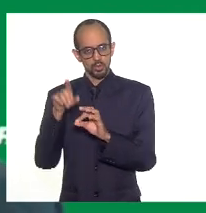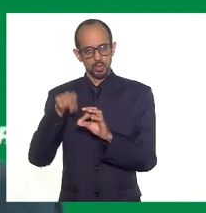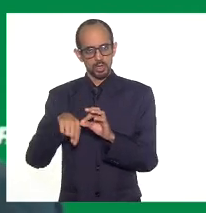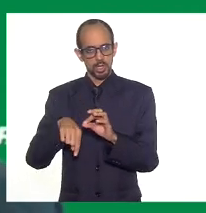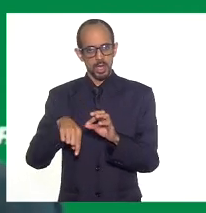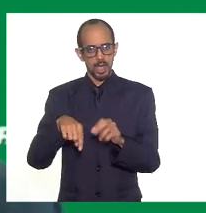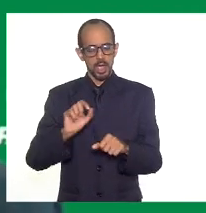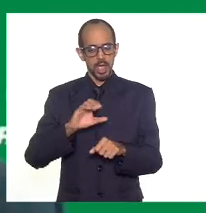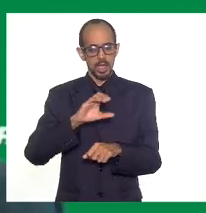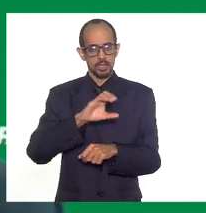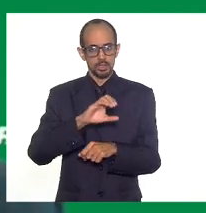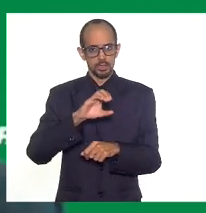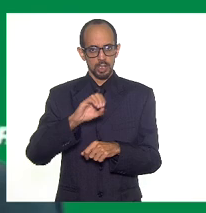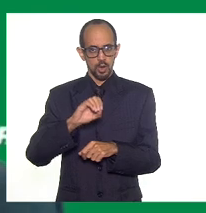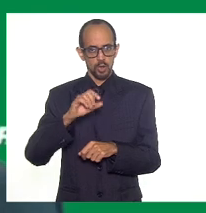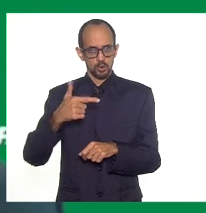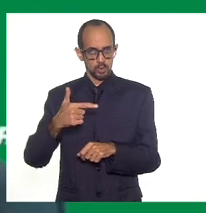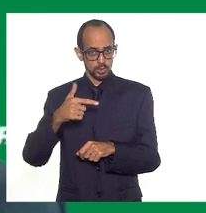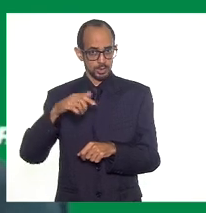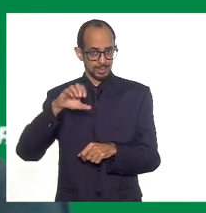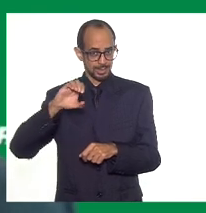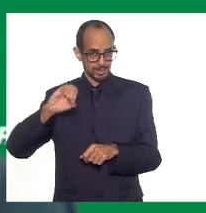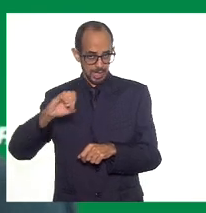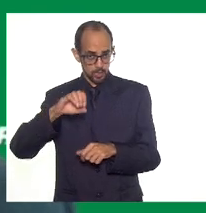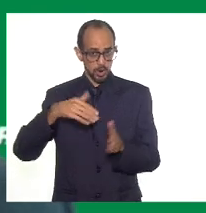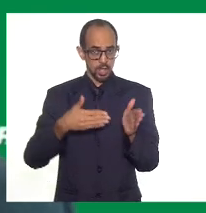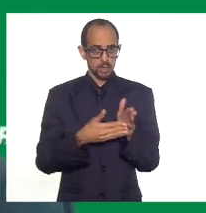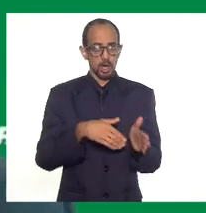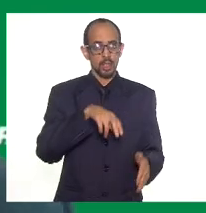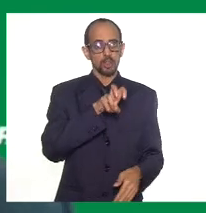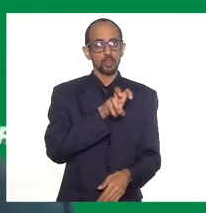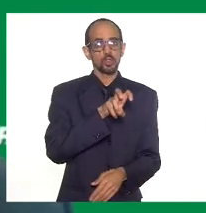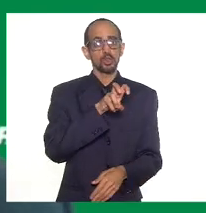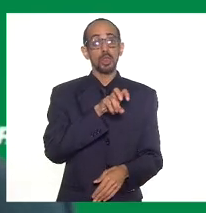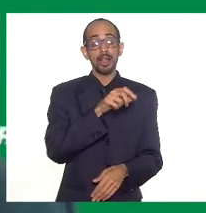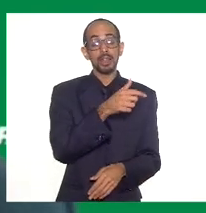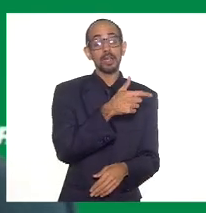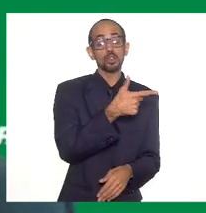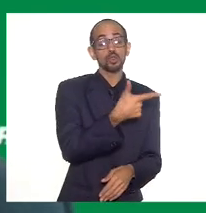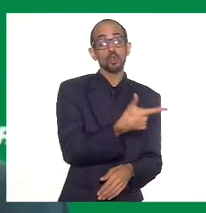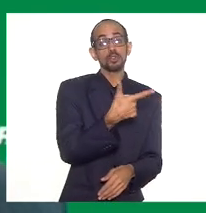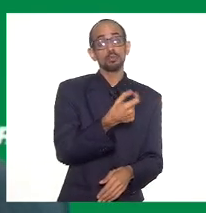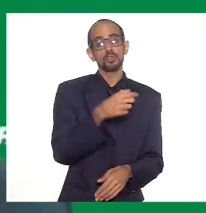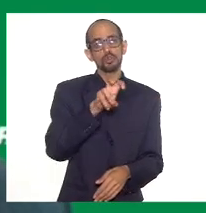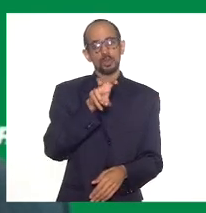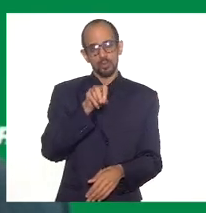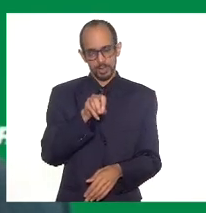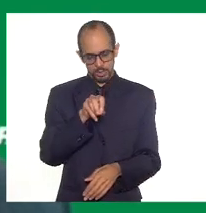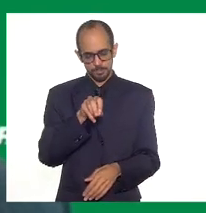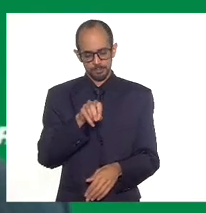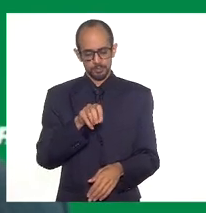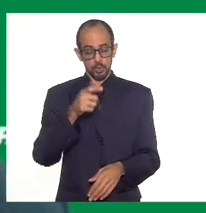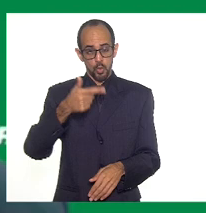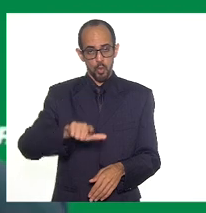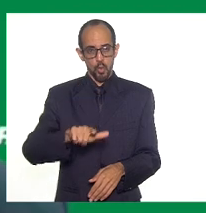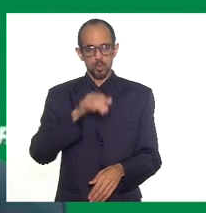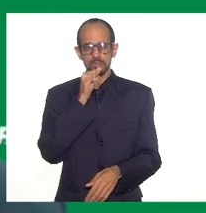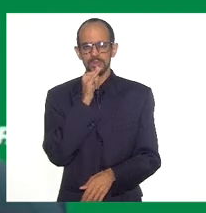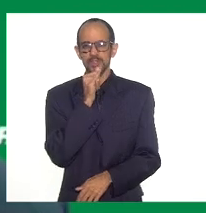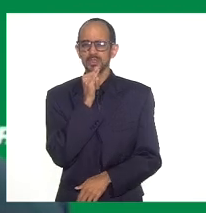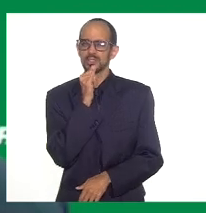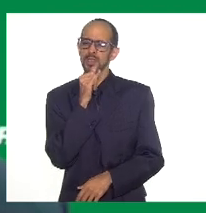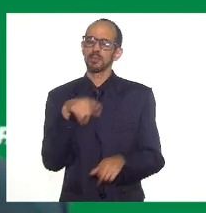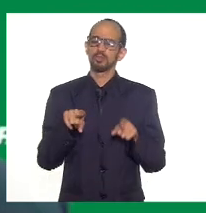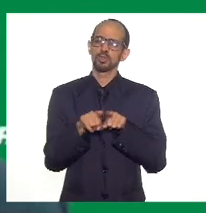de carbono zero no ano de 2050. Um outro exemplo de grande impacto e bem